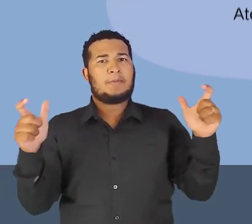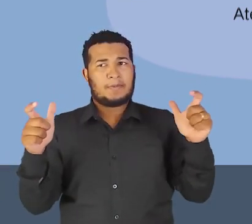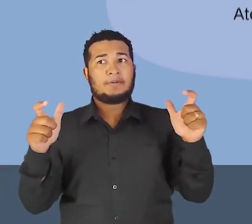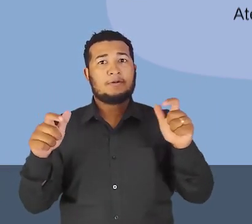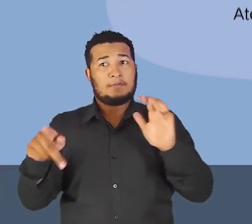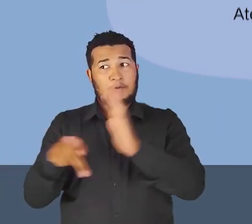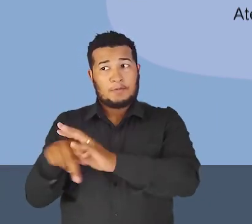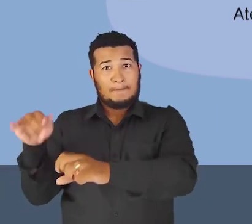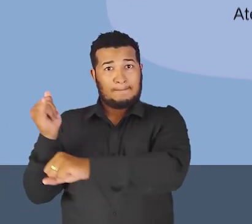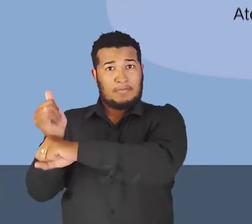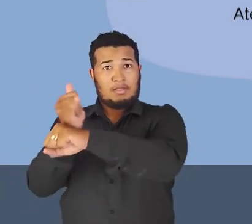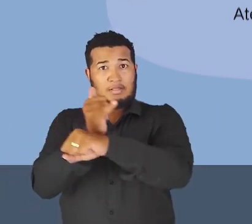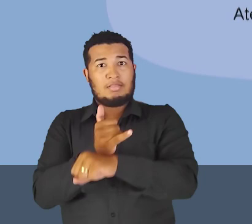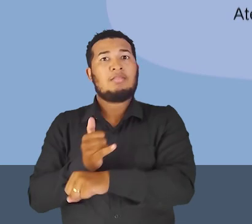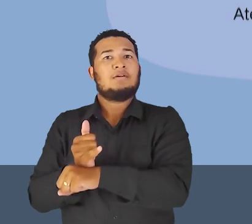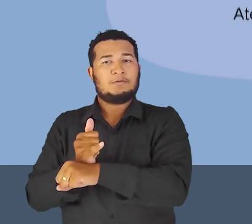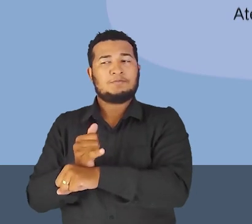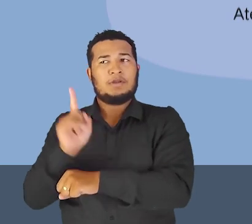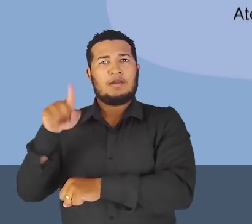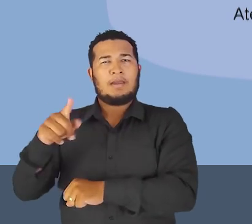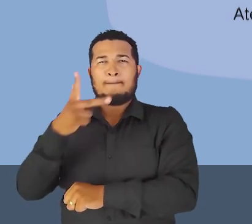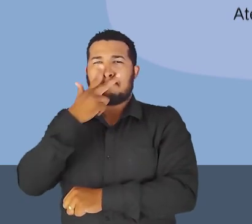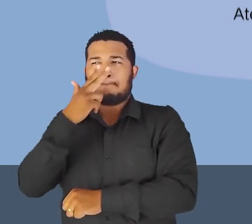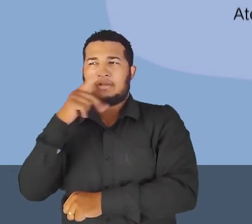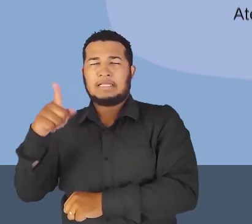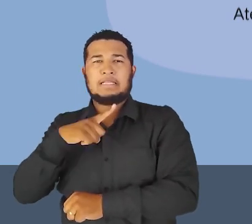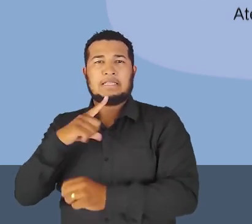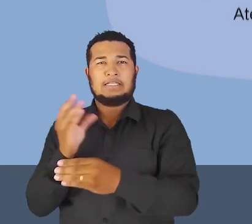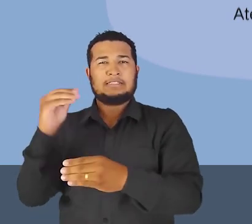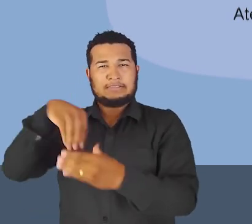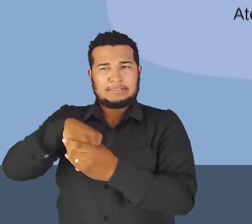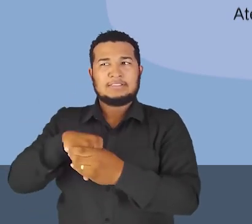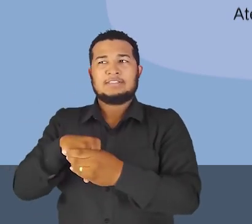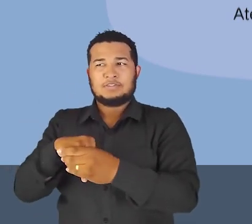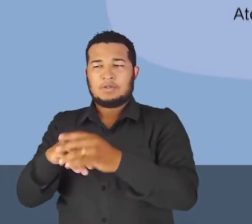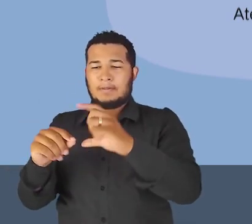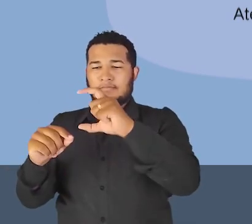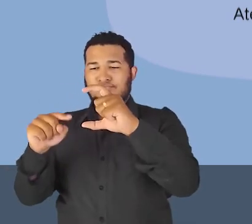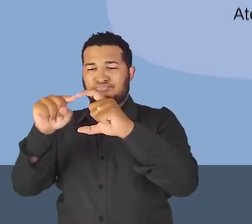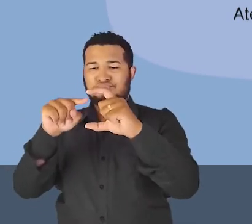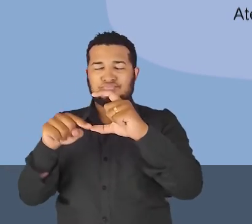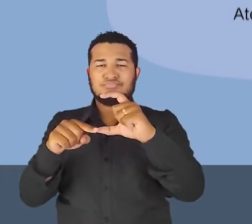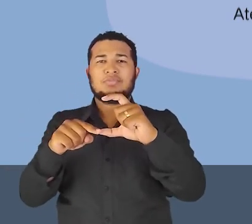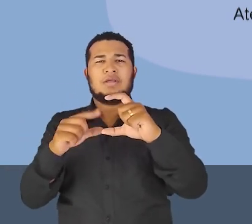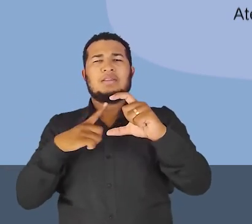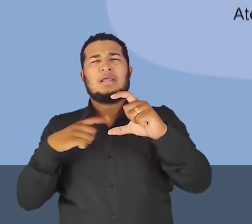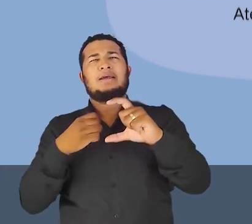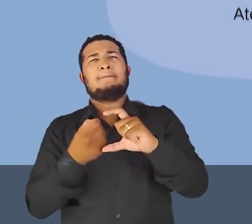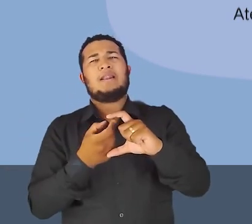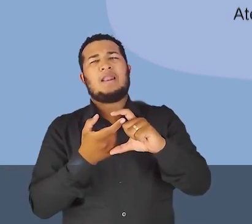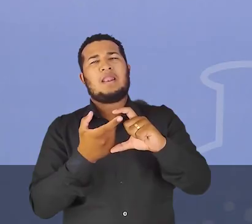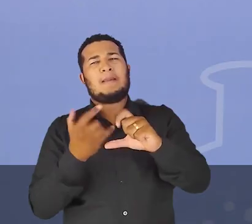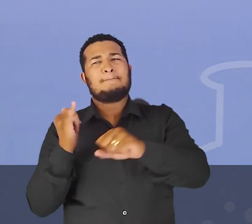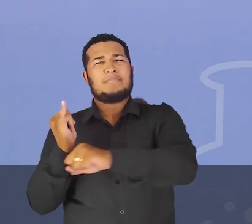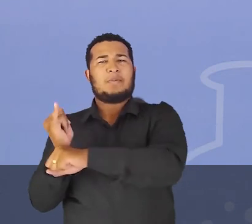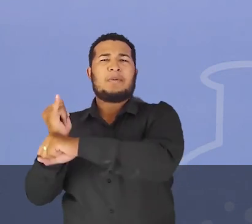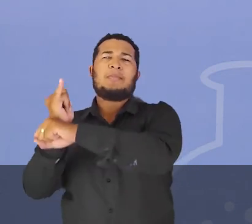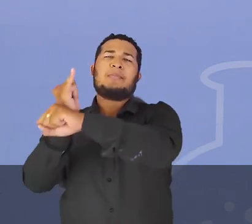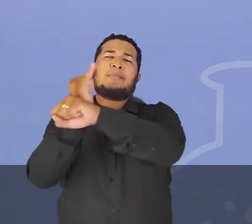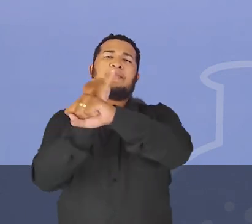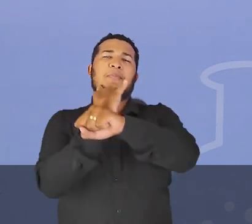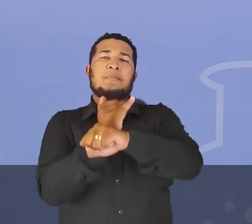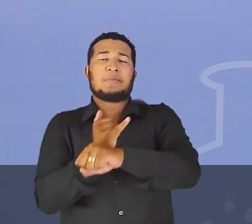né, desses metais que estão aí dentro das pilhas, né, tem pilha de cádmio, de cobre, de zinco, de